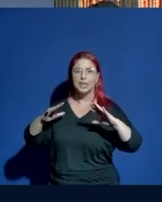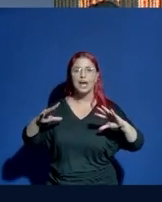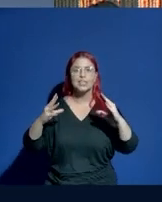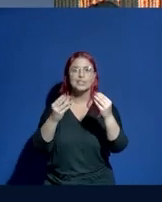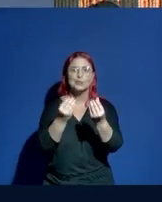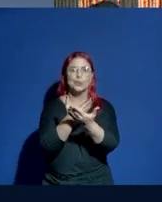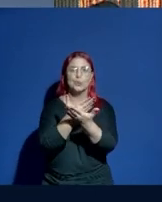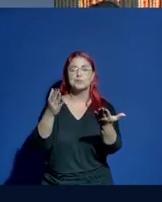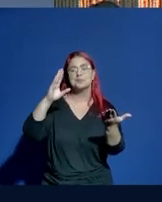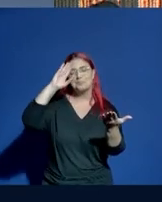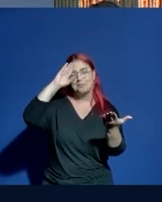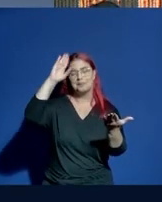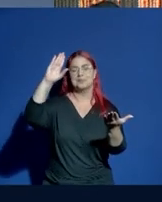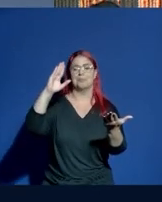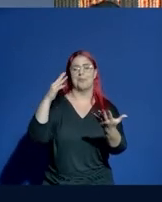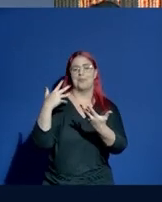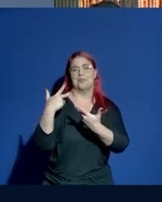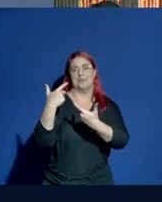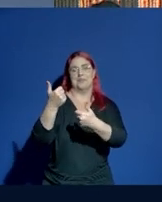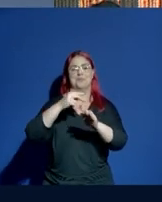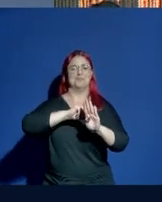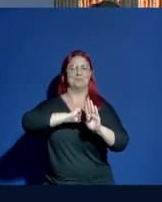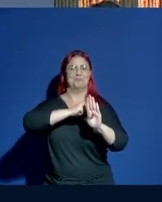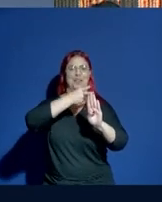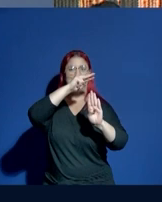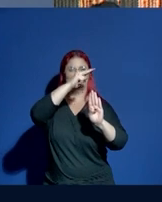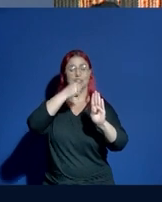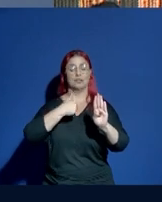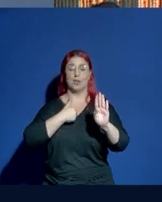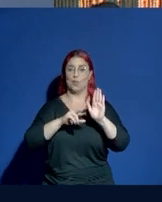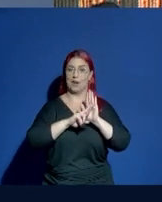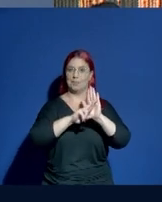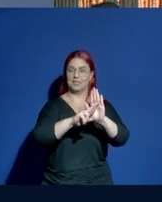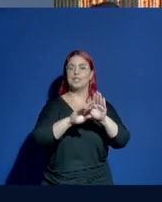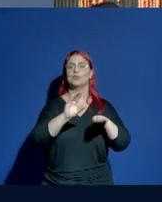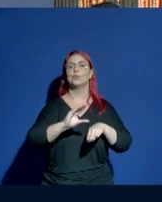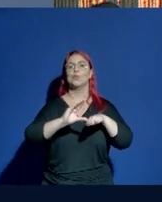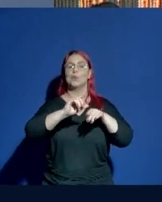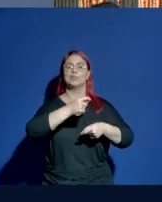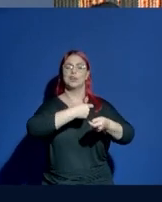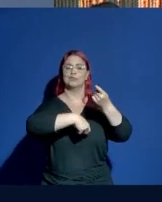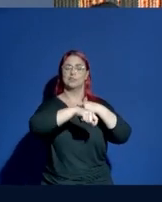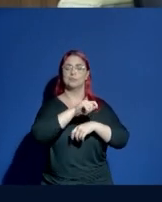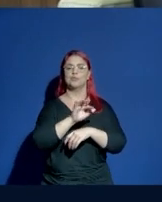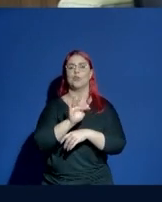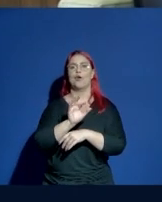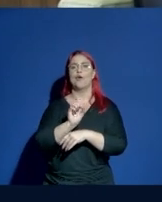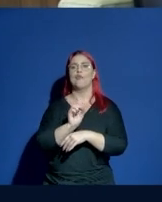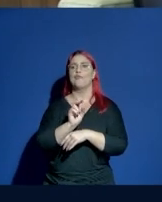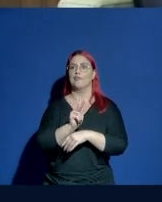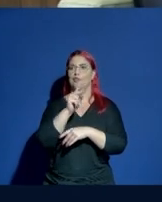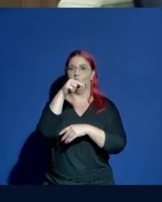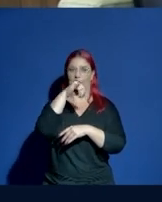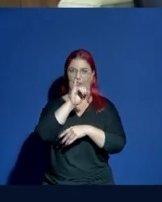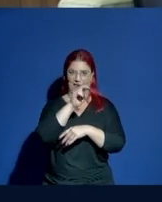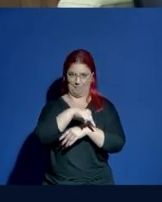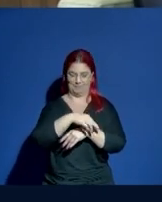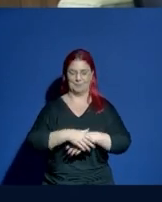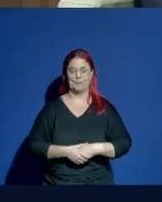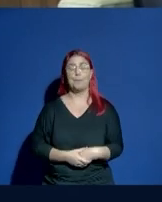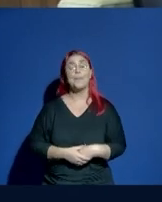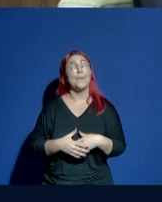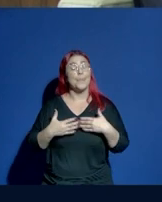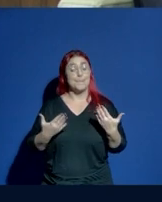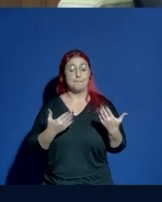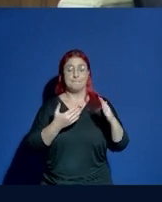Principalmente ao convite do BTG pactual fala em nome do Conselho de administração da Fox nós somos uma empresa